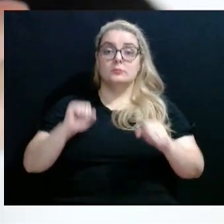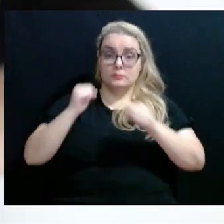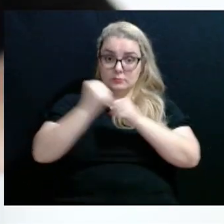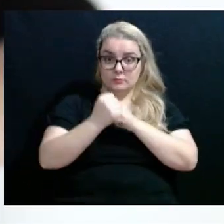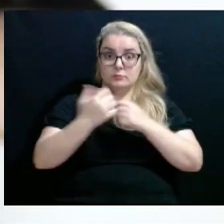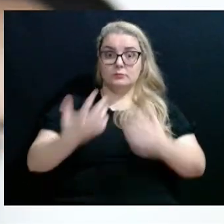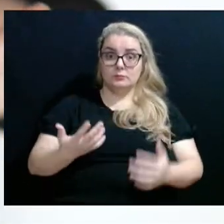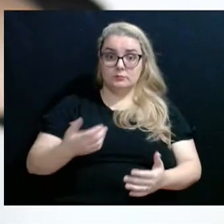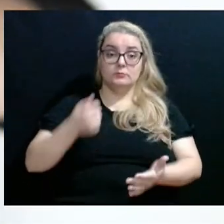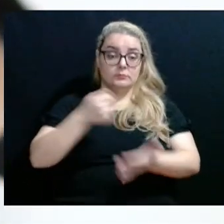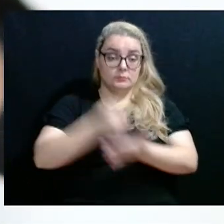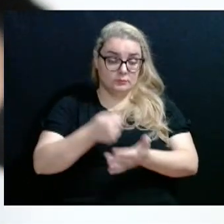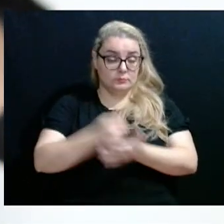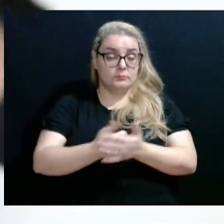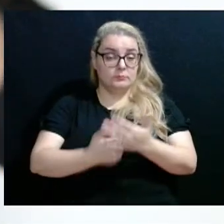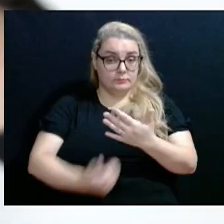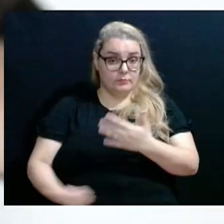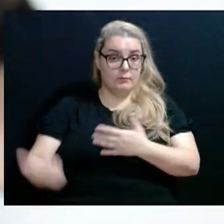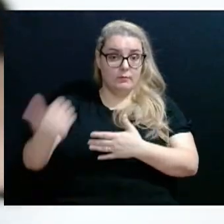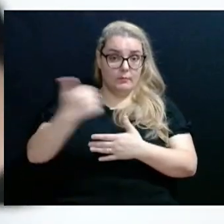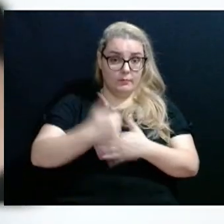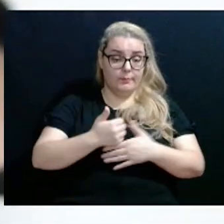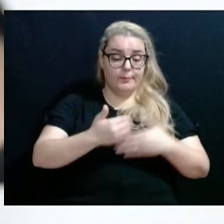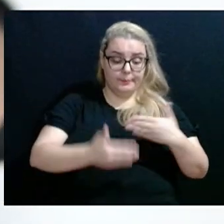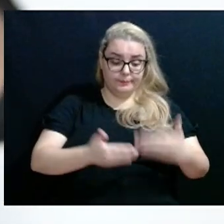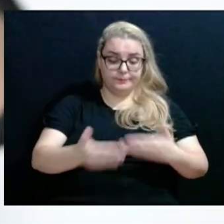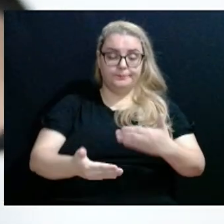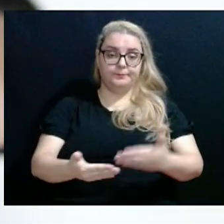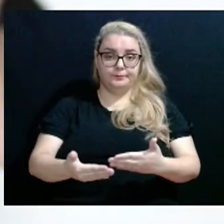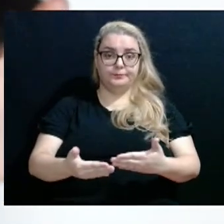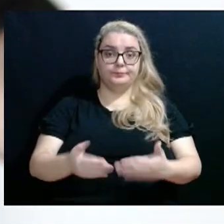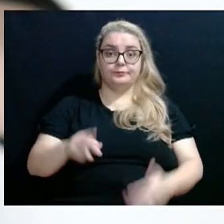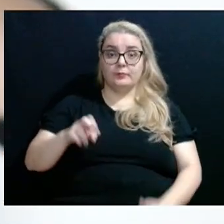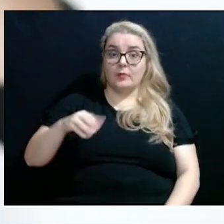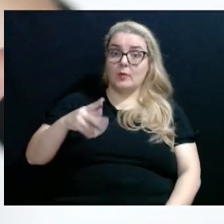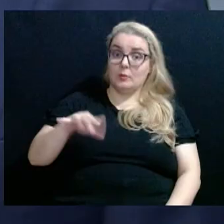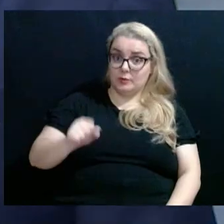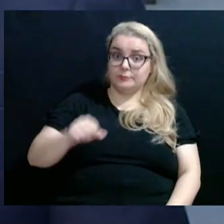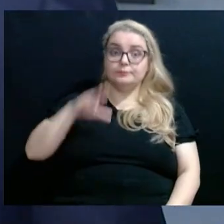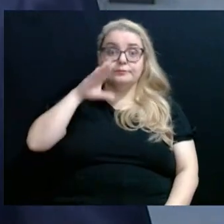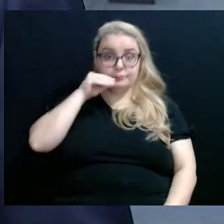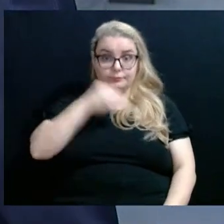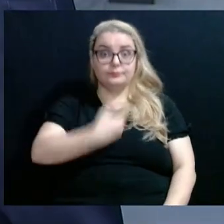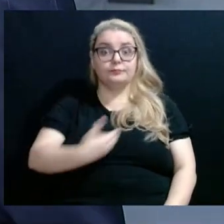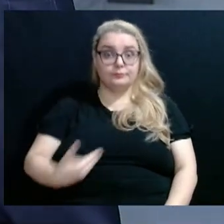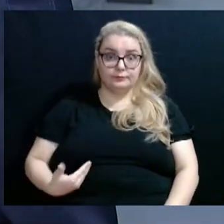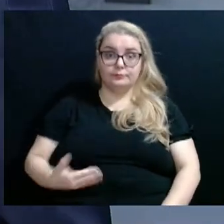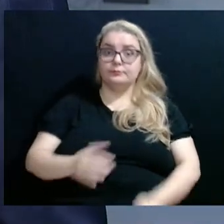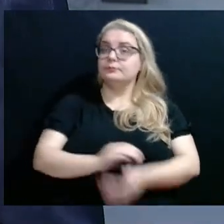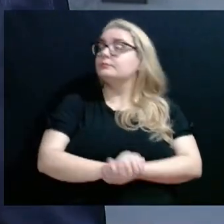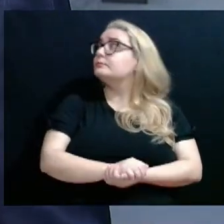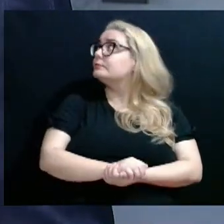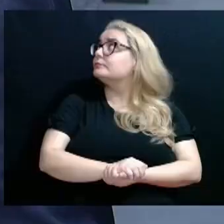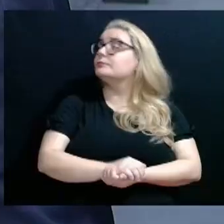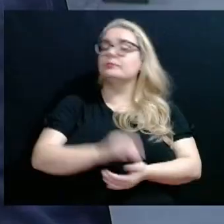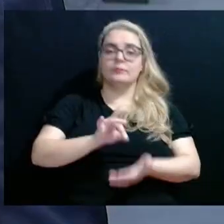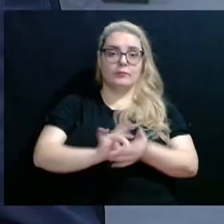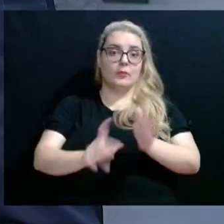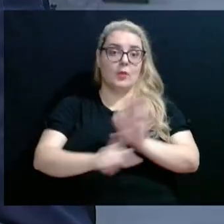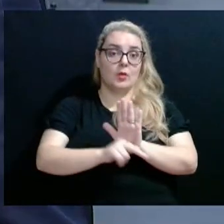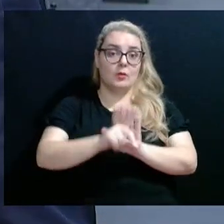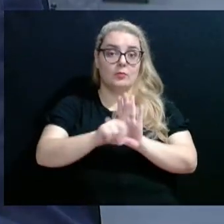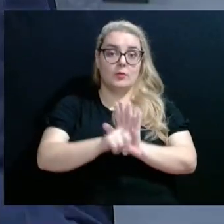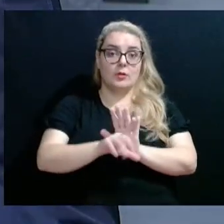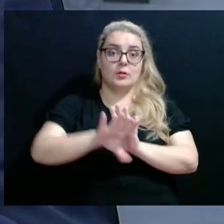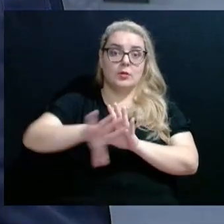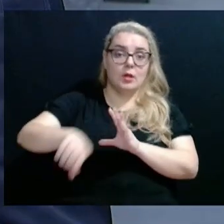garantir prioridade nos processos de remoção das funcionárias públicas. Na verdade, é um projeto de lei que